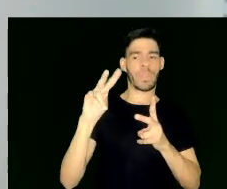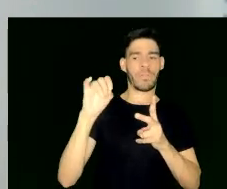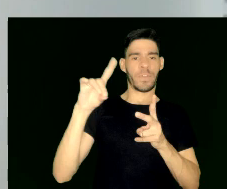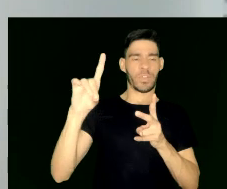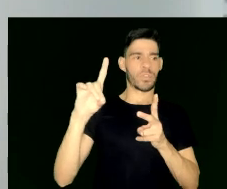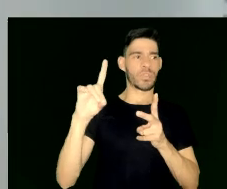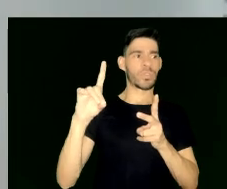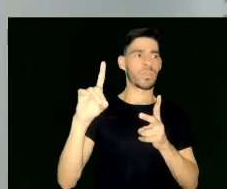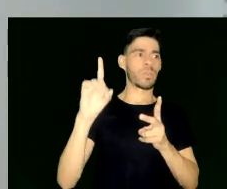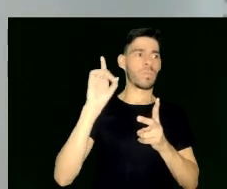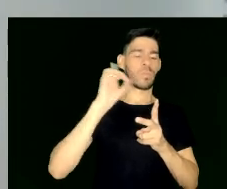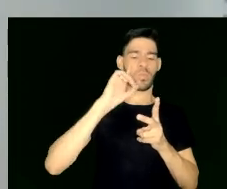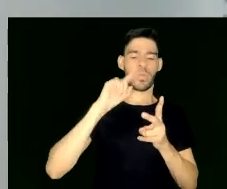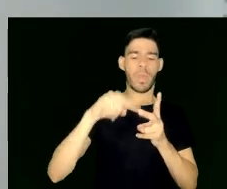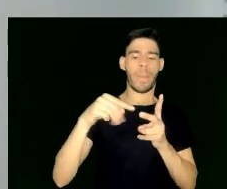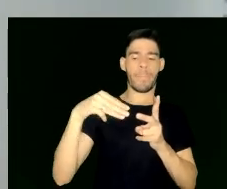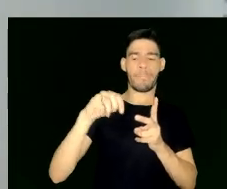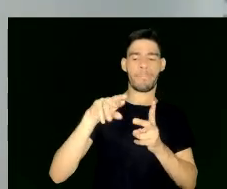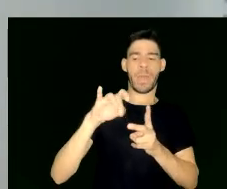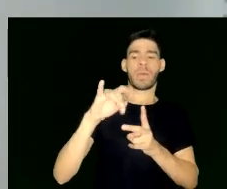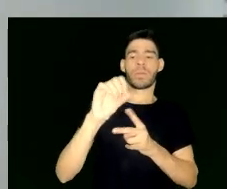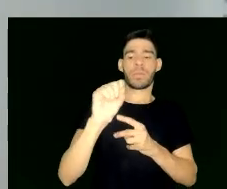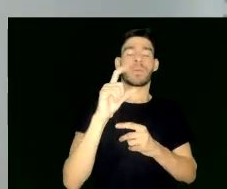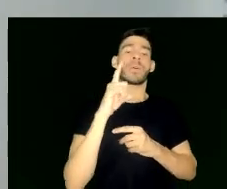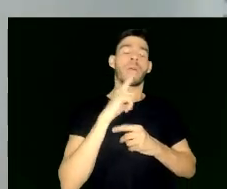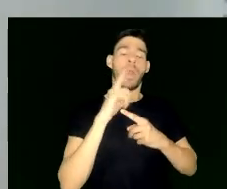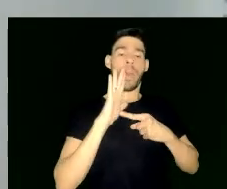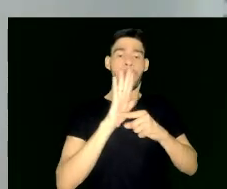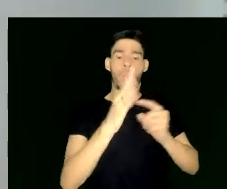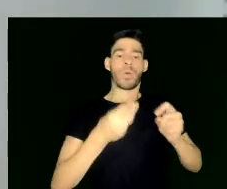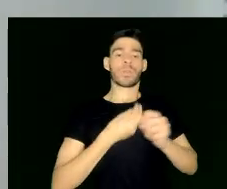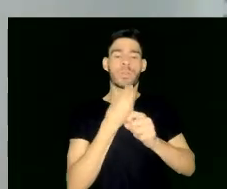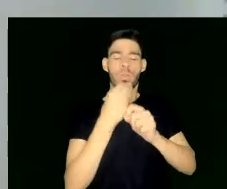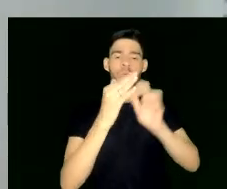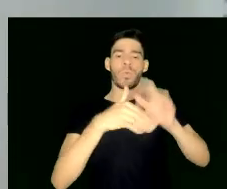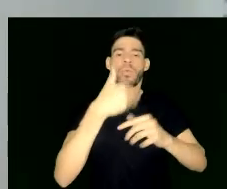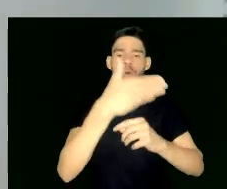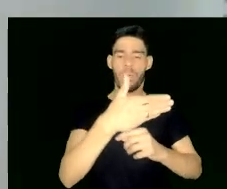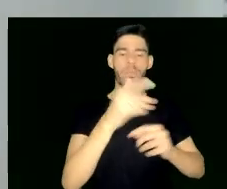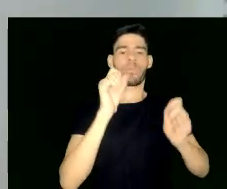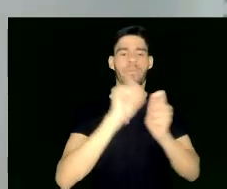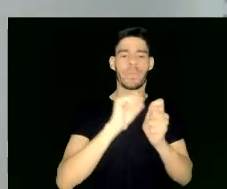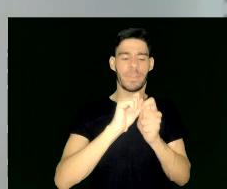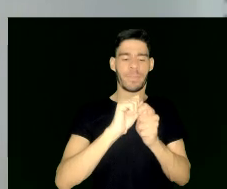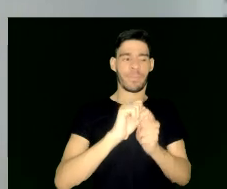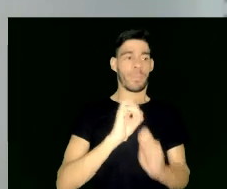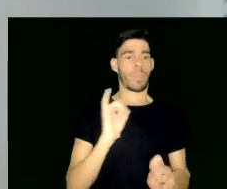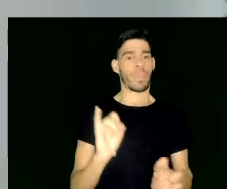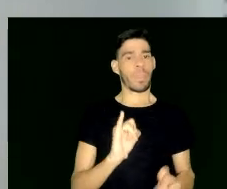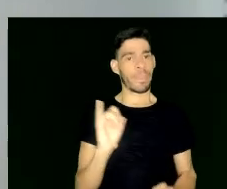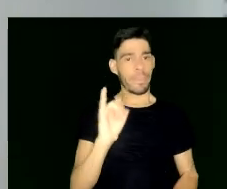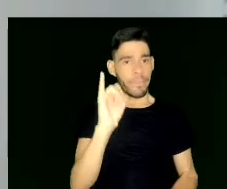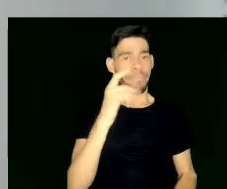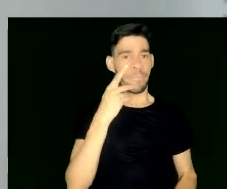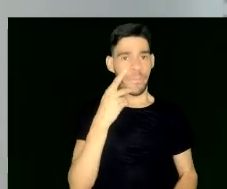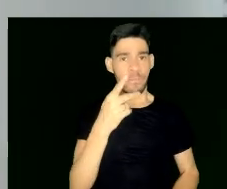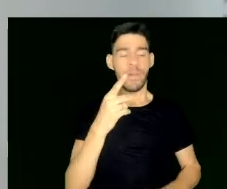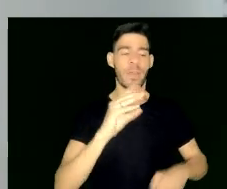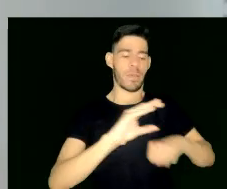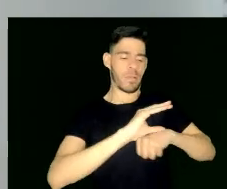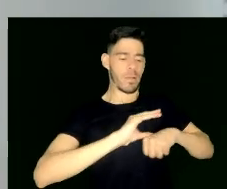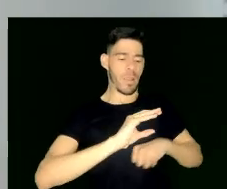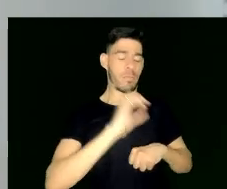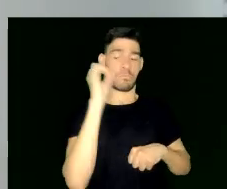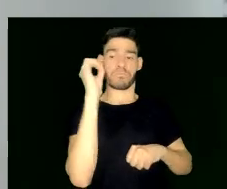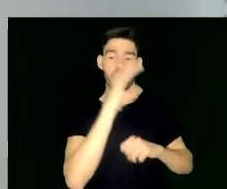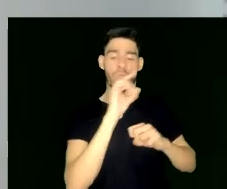do David Landau e o outro Mark Tushnet, que mostram como esses processos se realizam. É importante